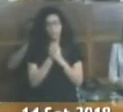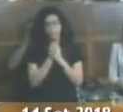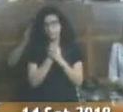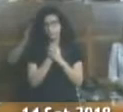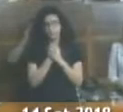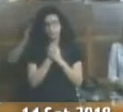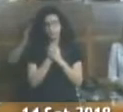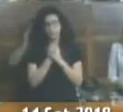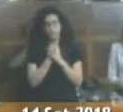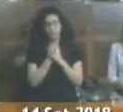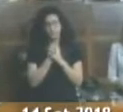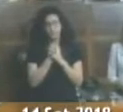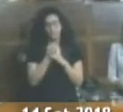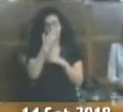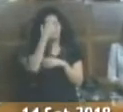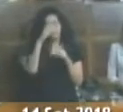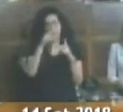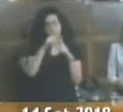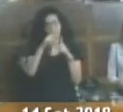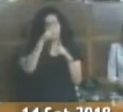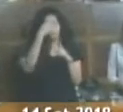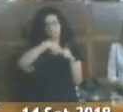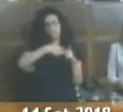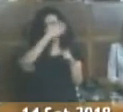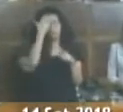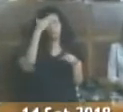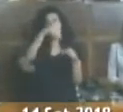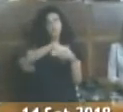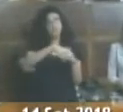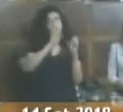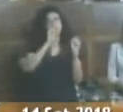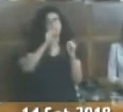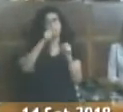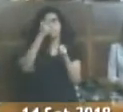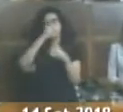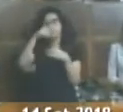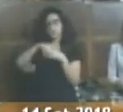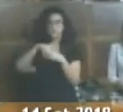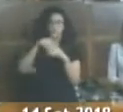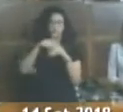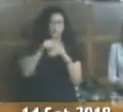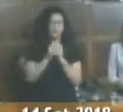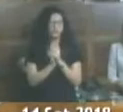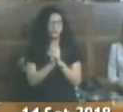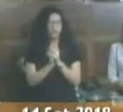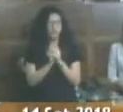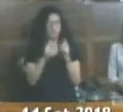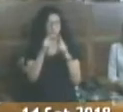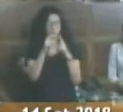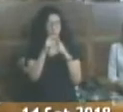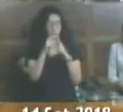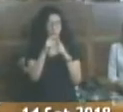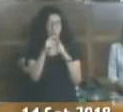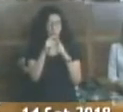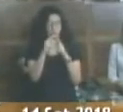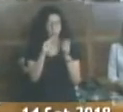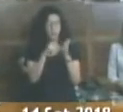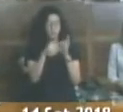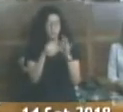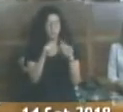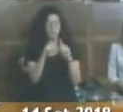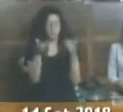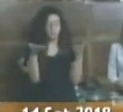no dicionário, cidadão é aquele que vota e pode ser votado. No dicionário, Aurélio. Mas